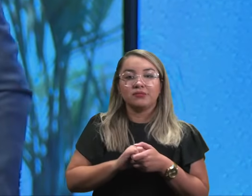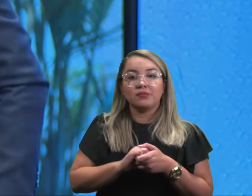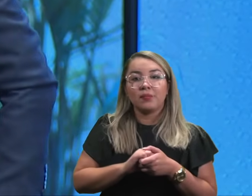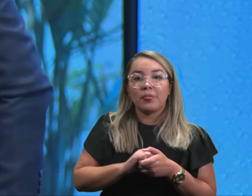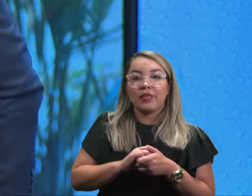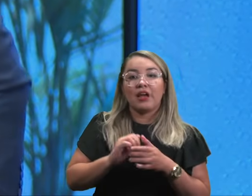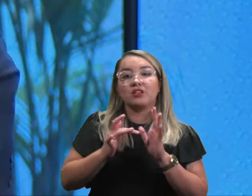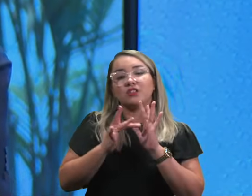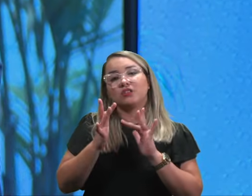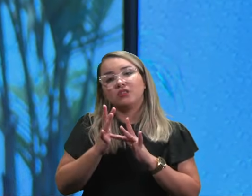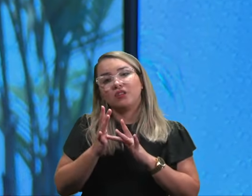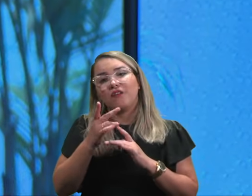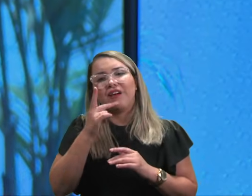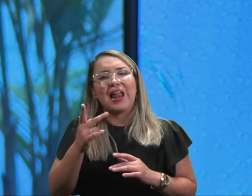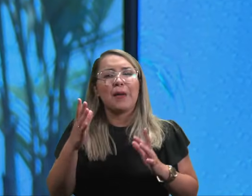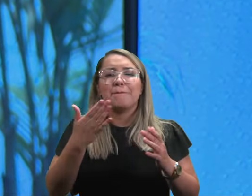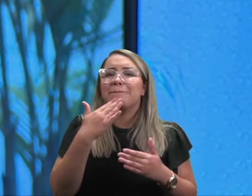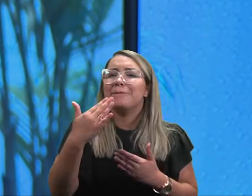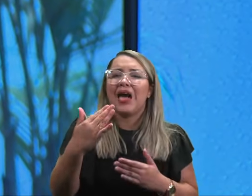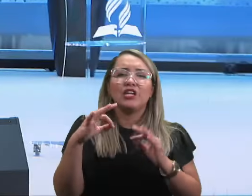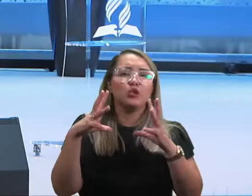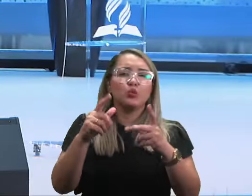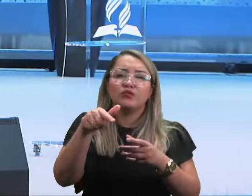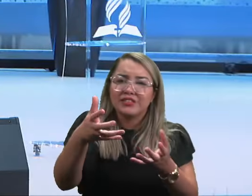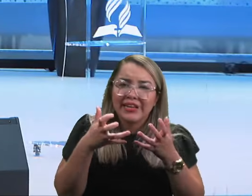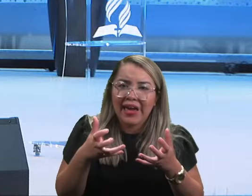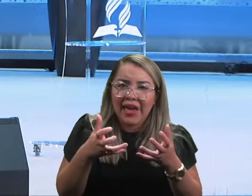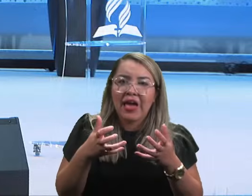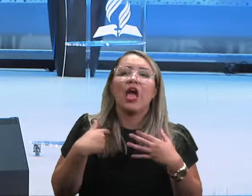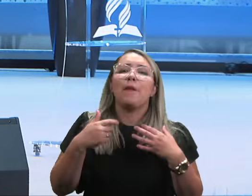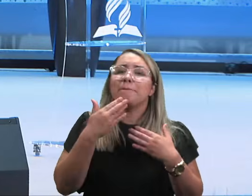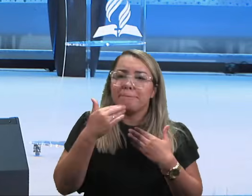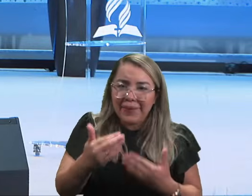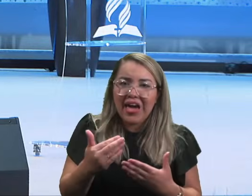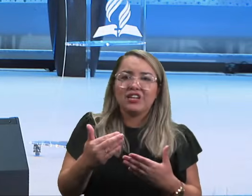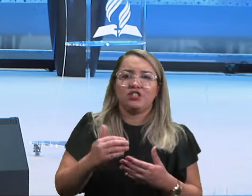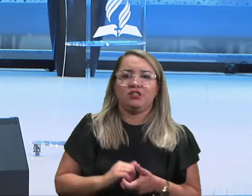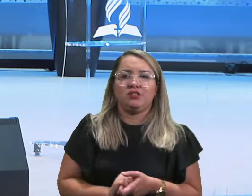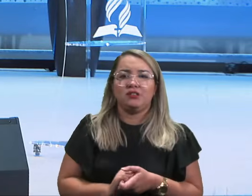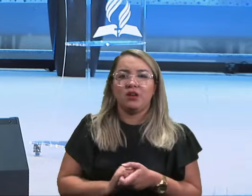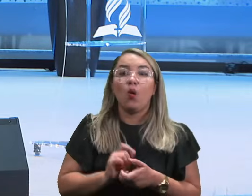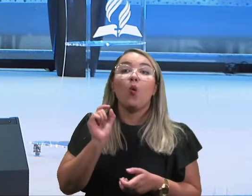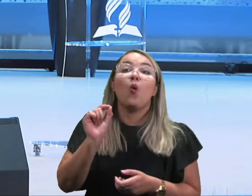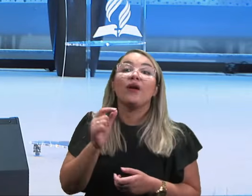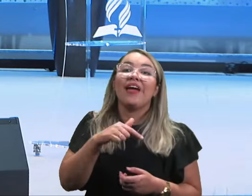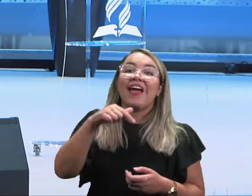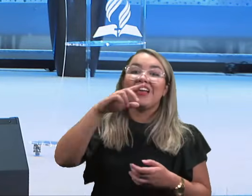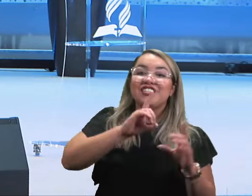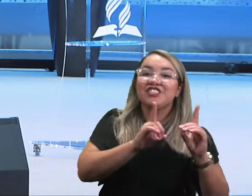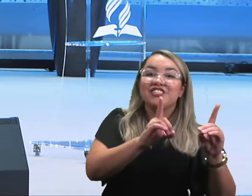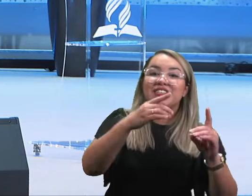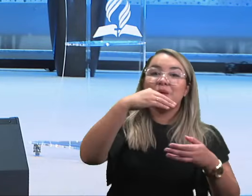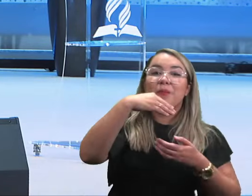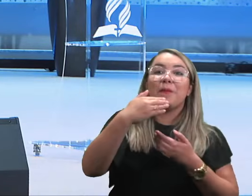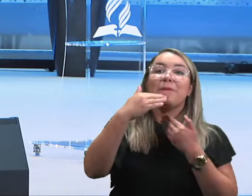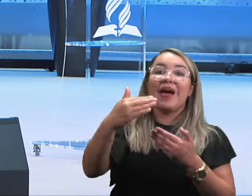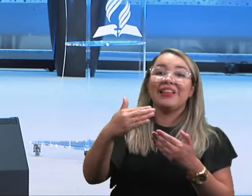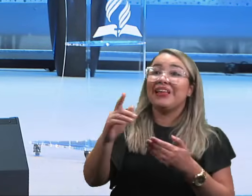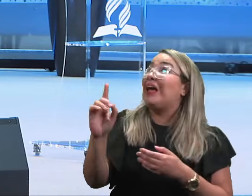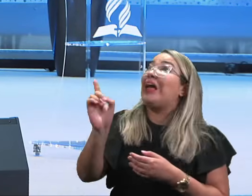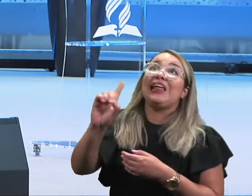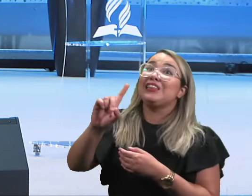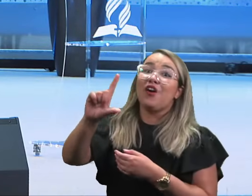Aí Jesus assim, peçam tudo o que vocês quiserem. Qual era o pedido que eles tinham no coração deles? Não vai,